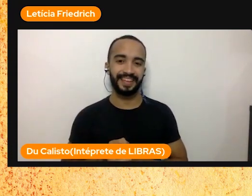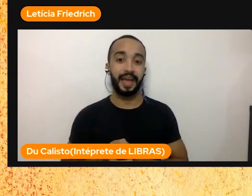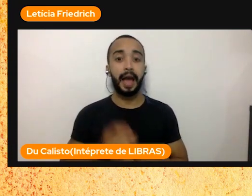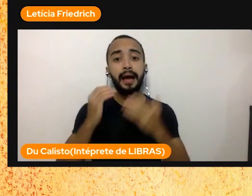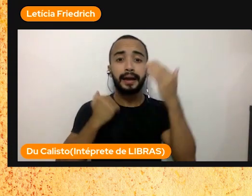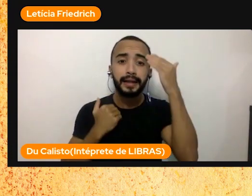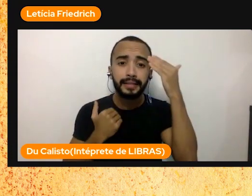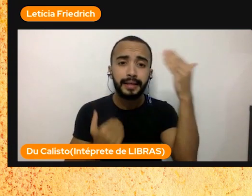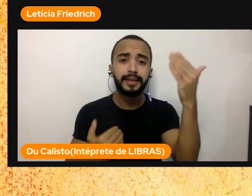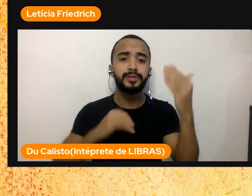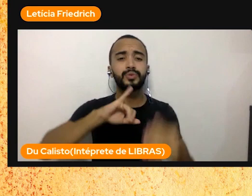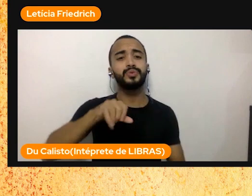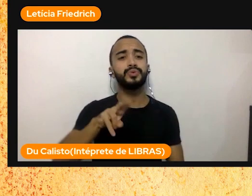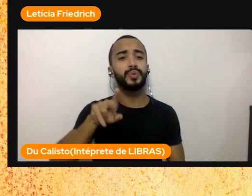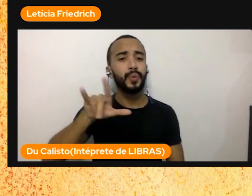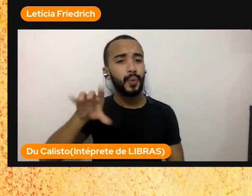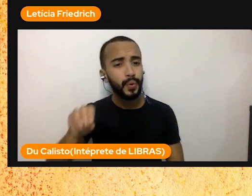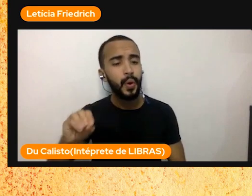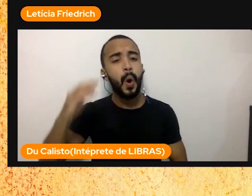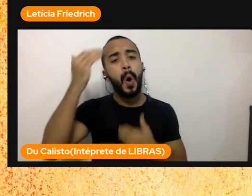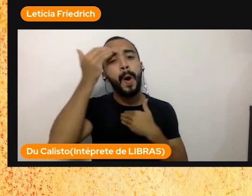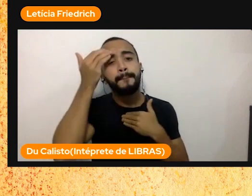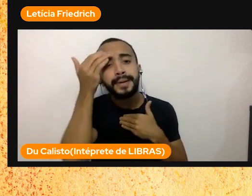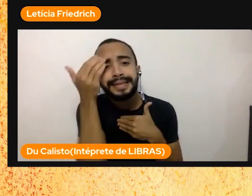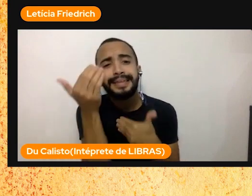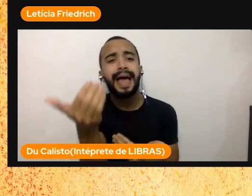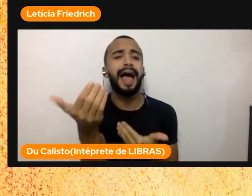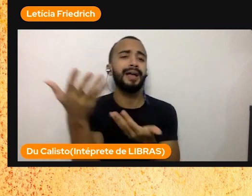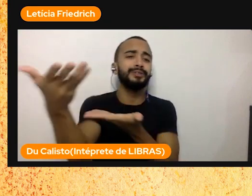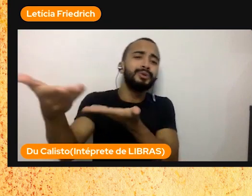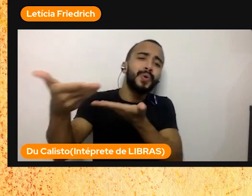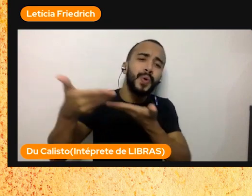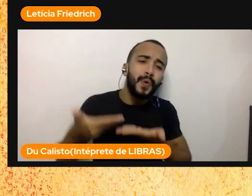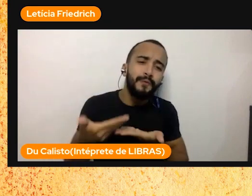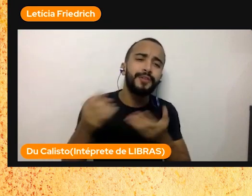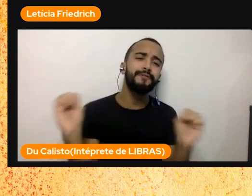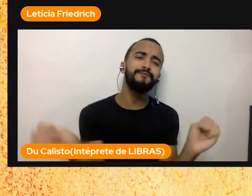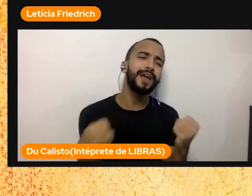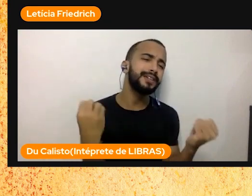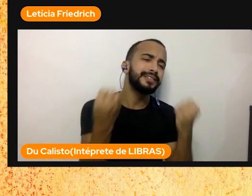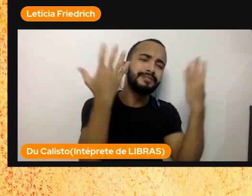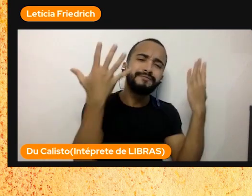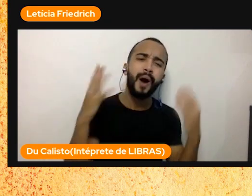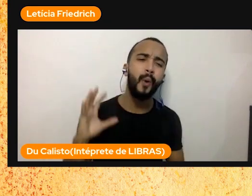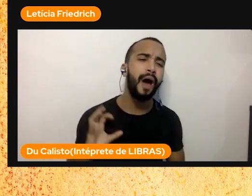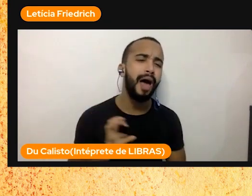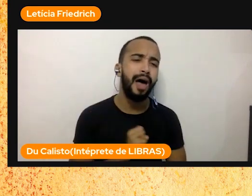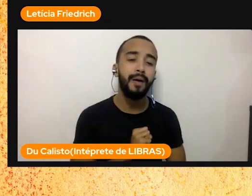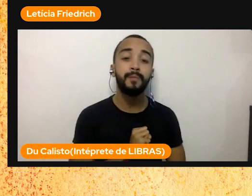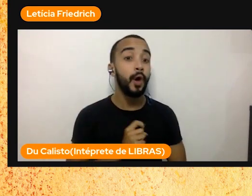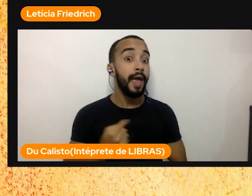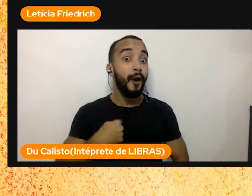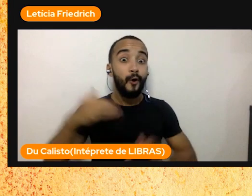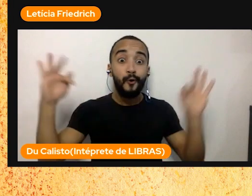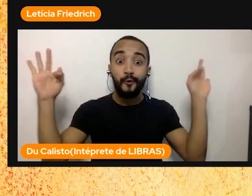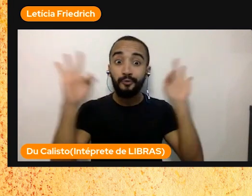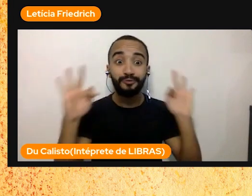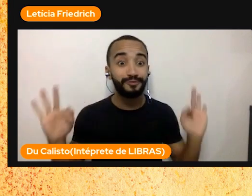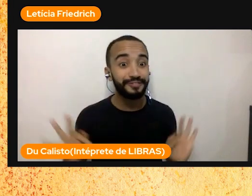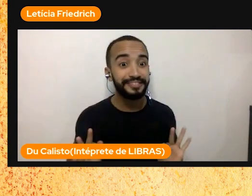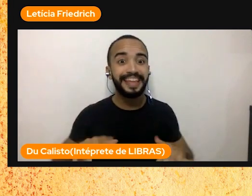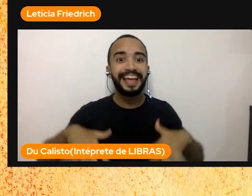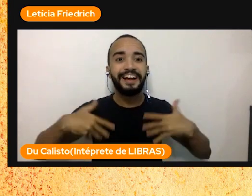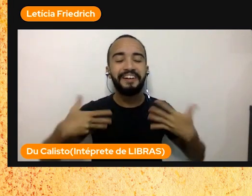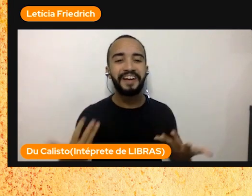obrigado pelo convite, à equipe também do Animais, é um festival que eu adoro, então eu fiquei feliz de saber, inclusive, que ia ter a